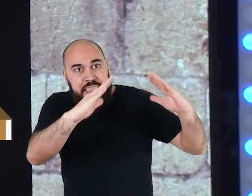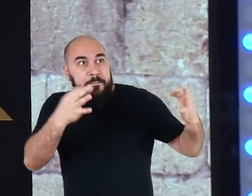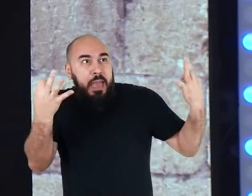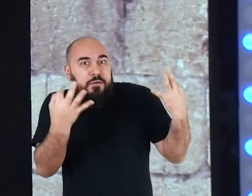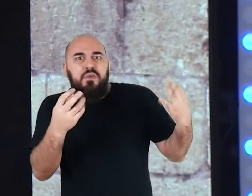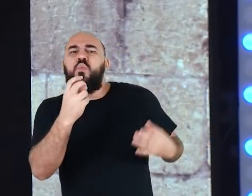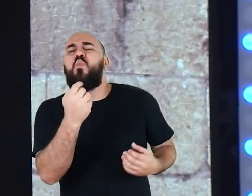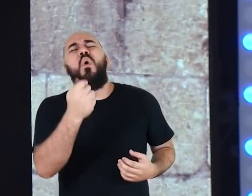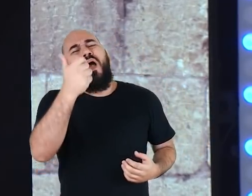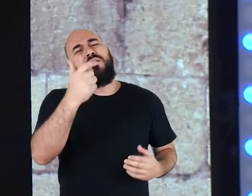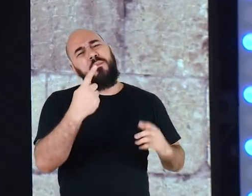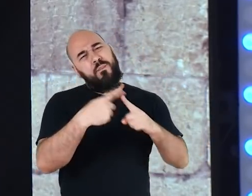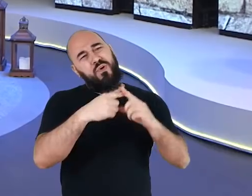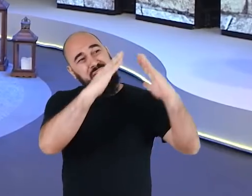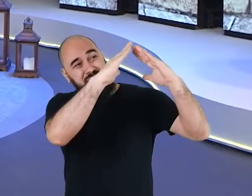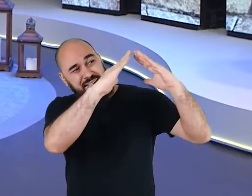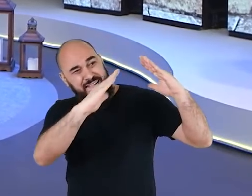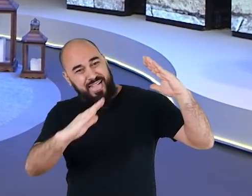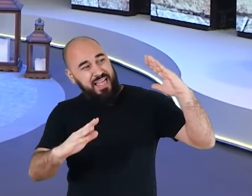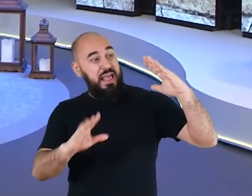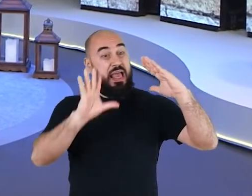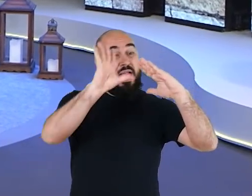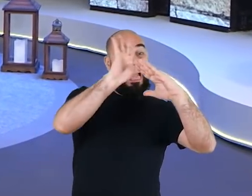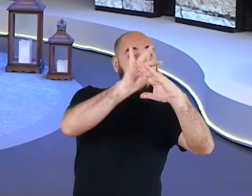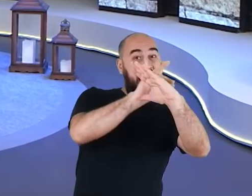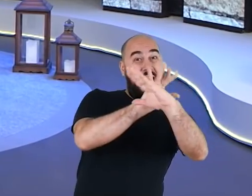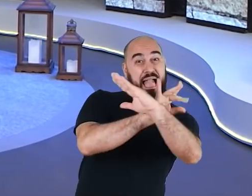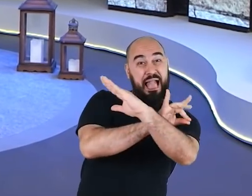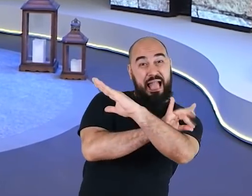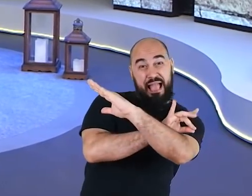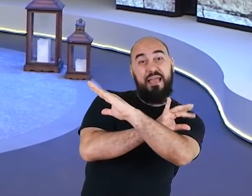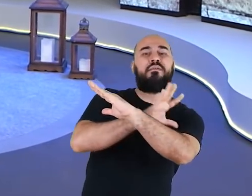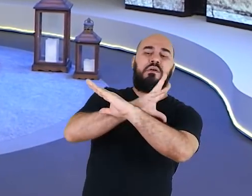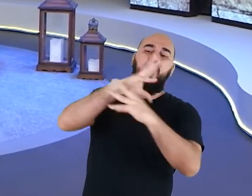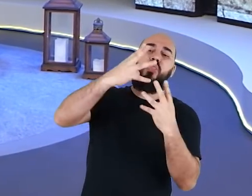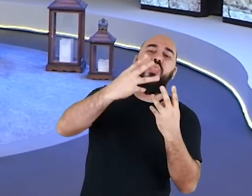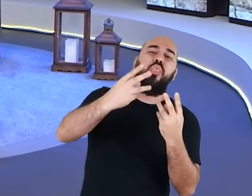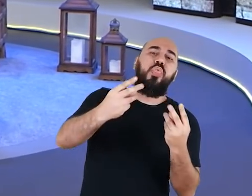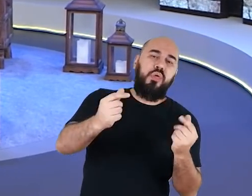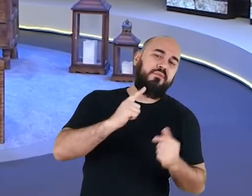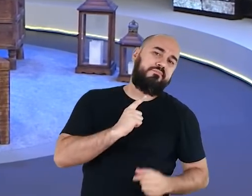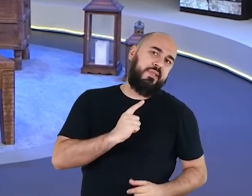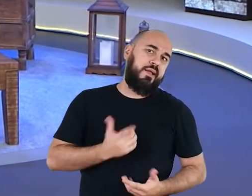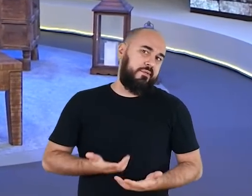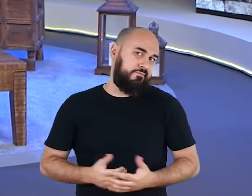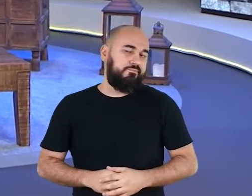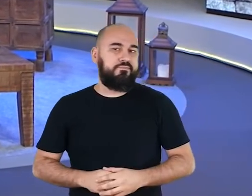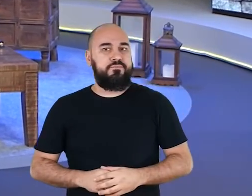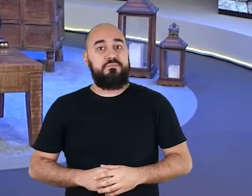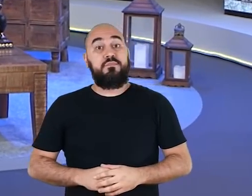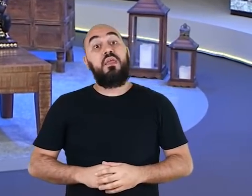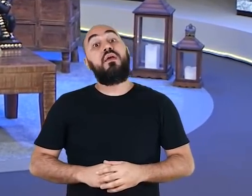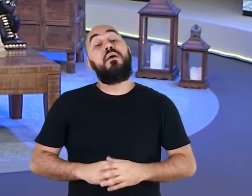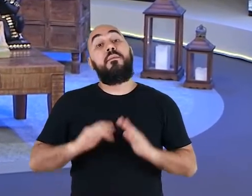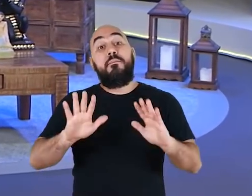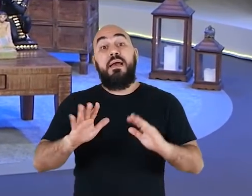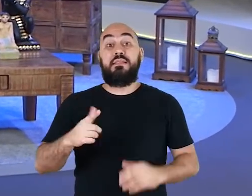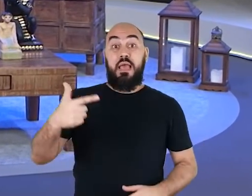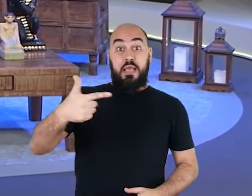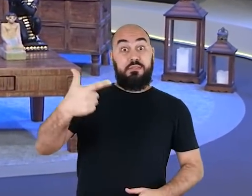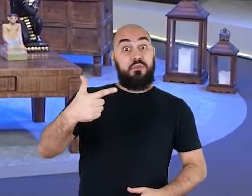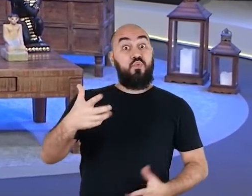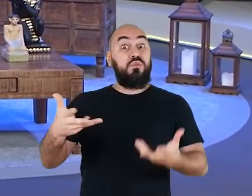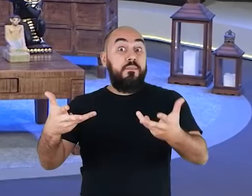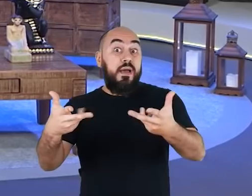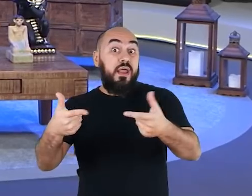original se perdeu. A seguir, na lista das maravilhas do mundo, a segunda maravilha